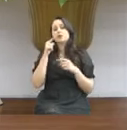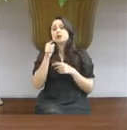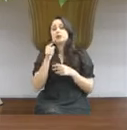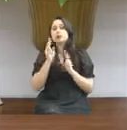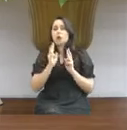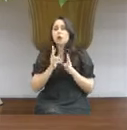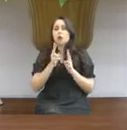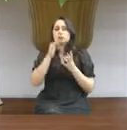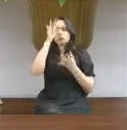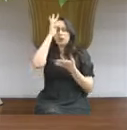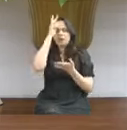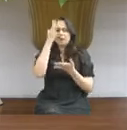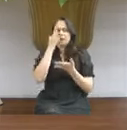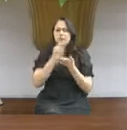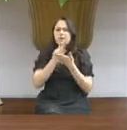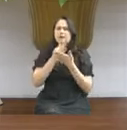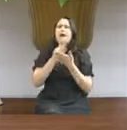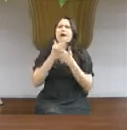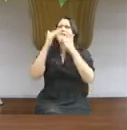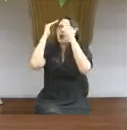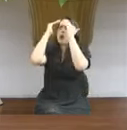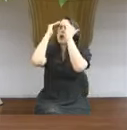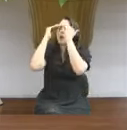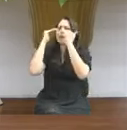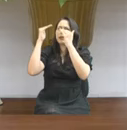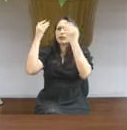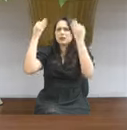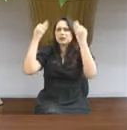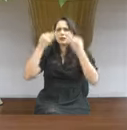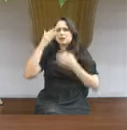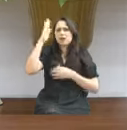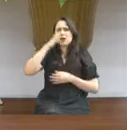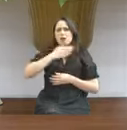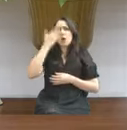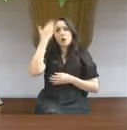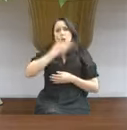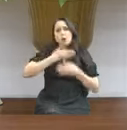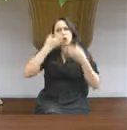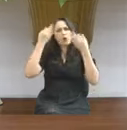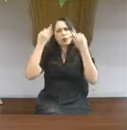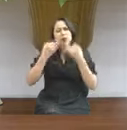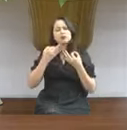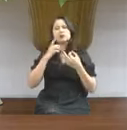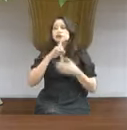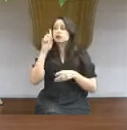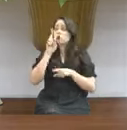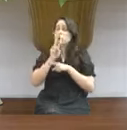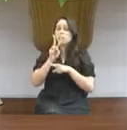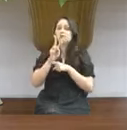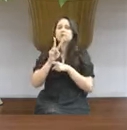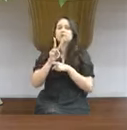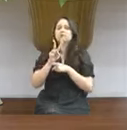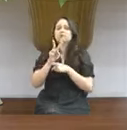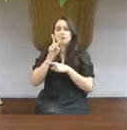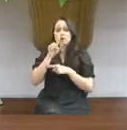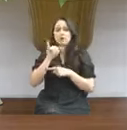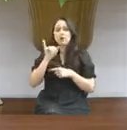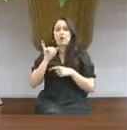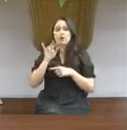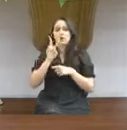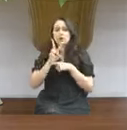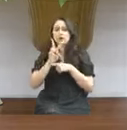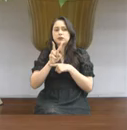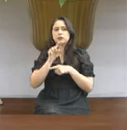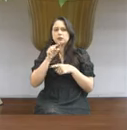não vender a sua alma, Deus vai cuidar de ti. Deus vai cuidar de ti. Você que é honesto,